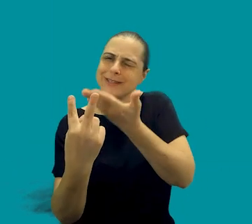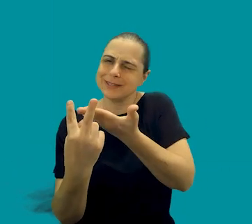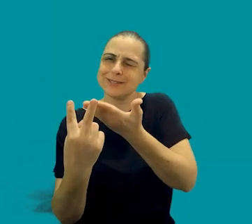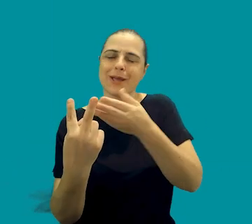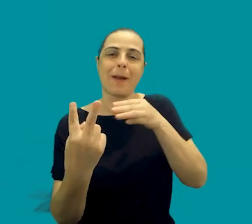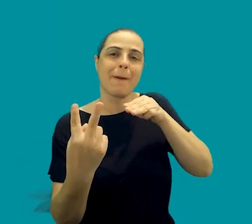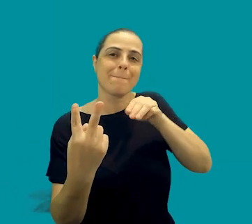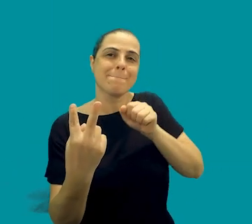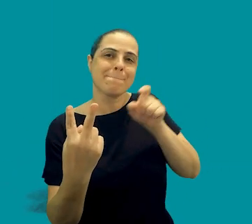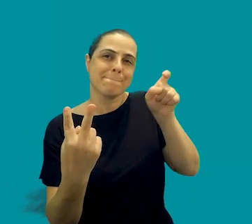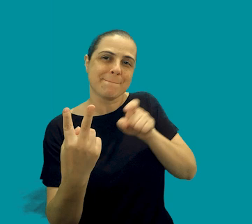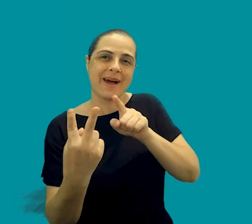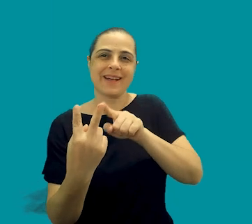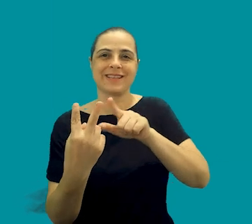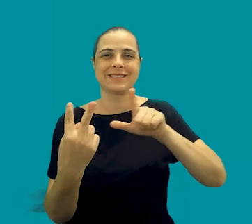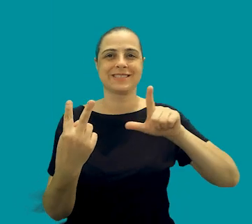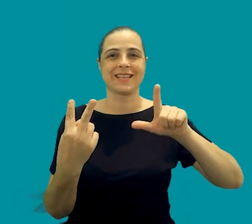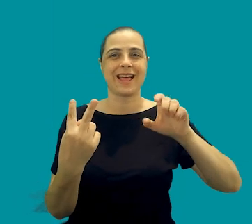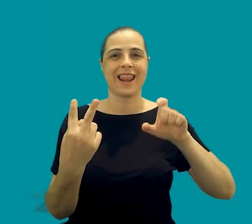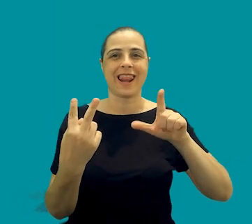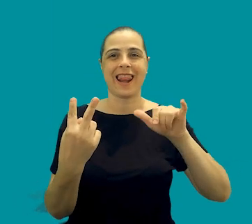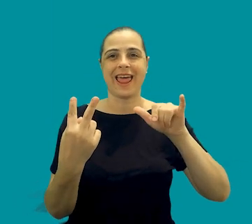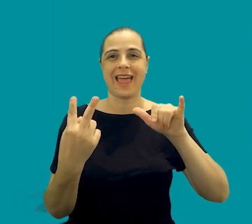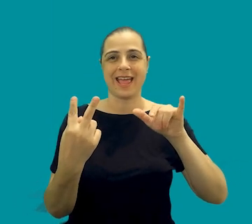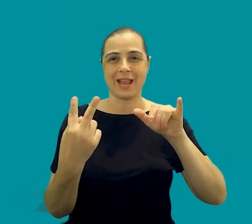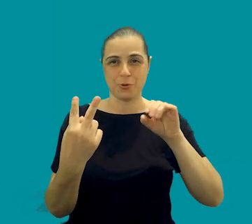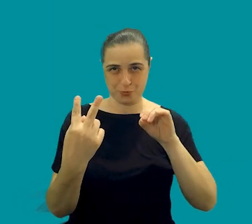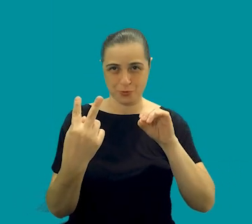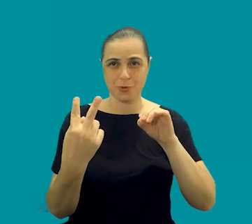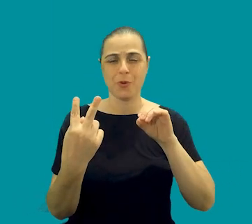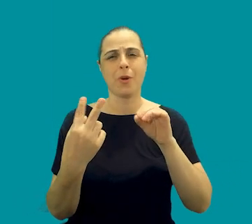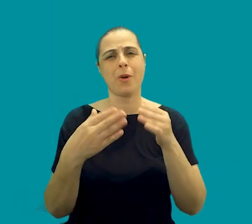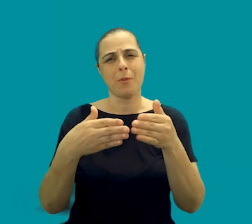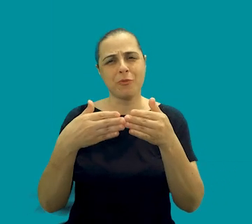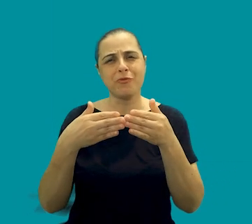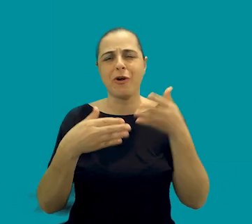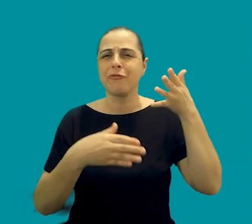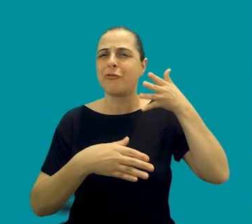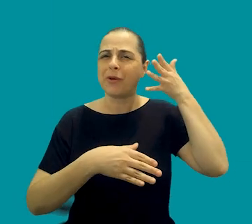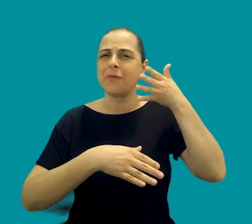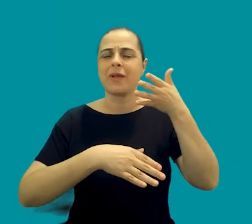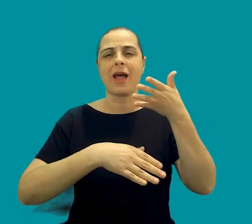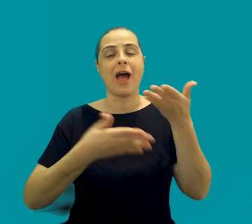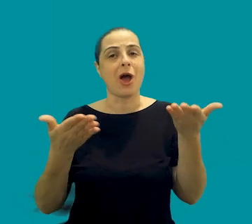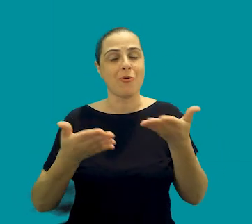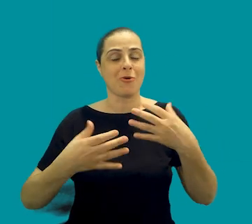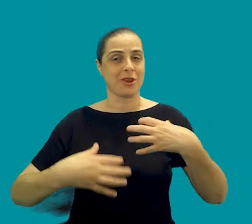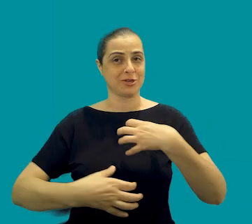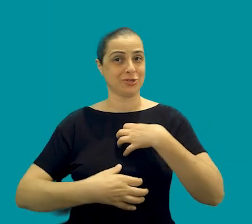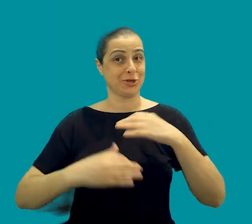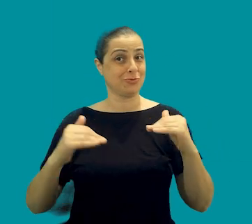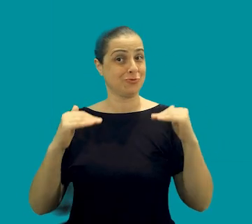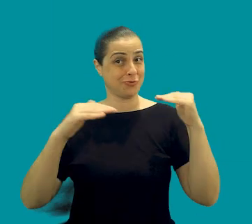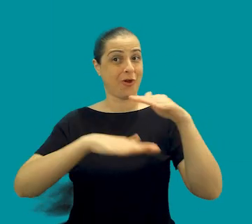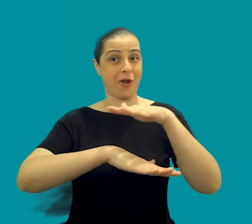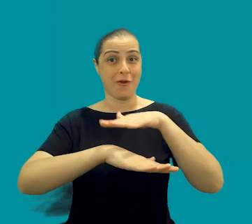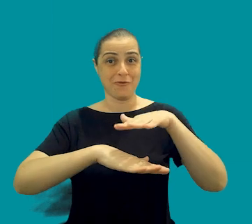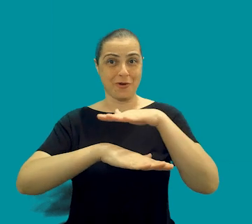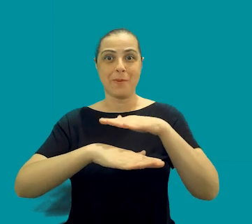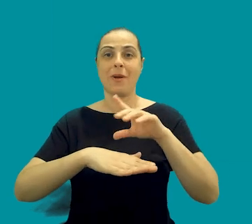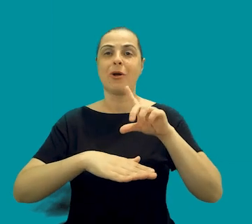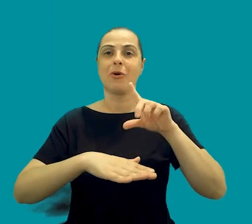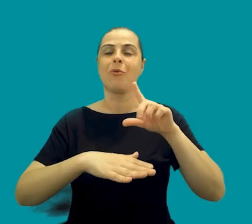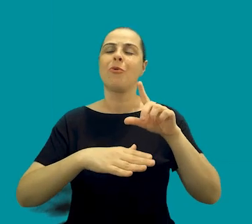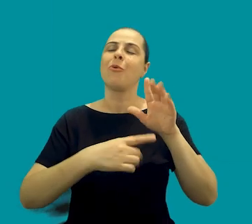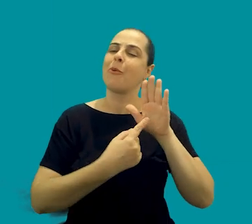dois. Falo Dr. Max e Dr. Lélio só para a gente manter aqui um pouco da formalidade e passar para vocês se apresentarem, e aí